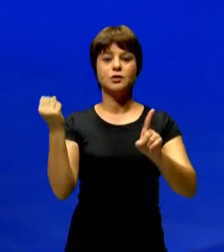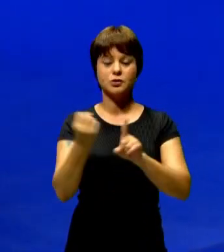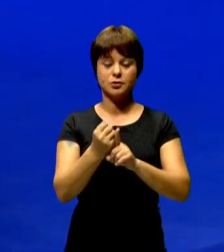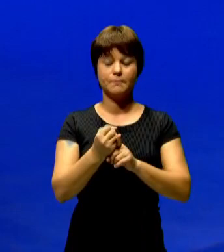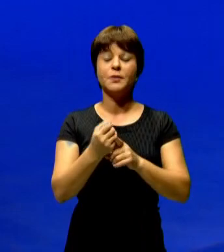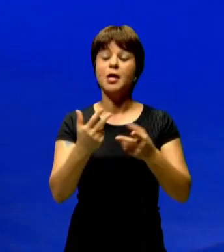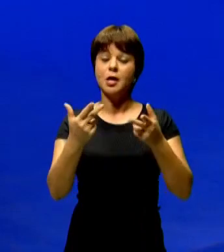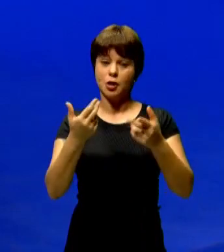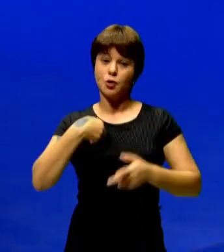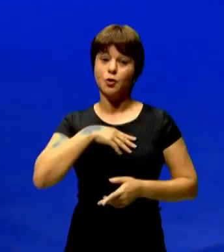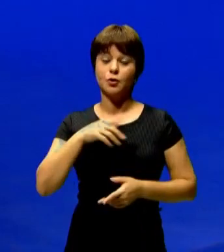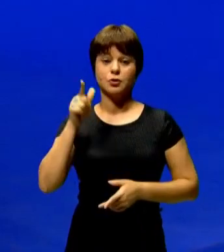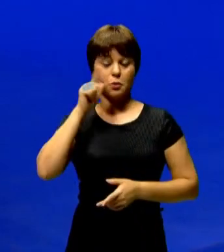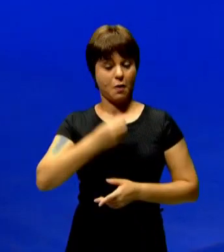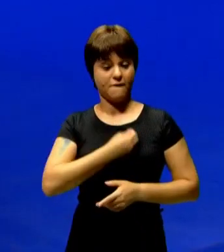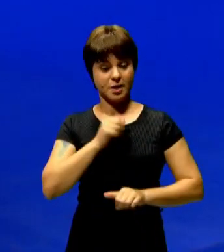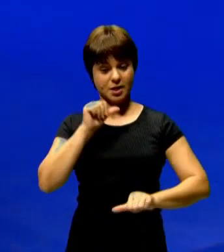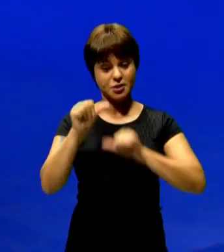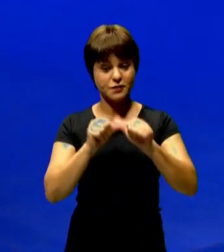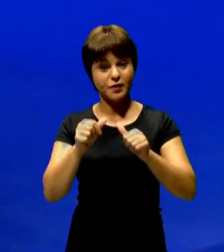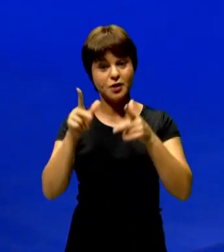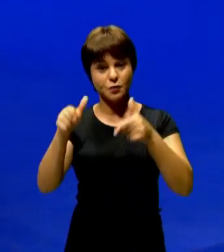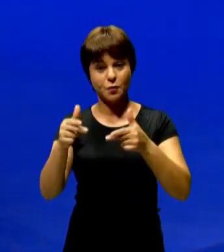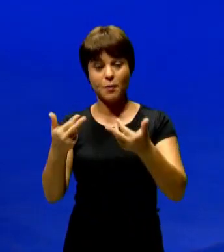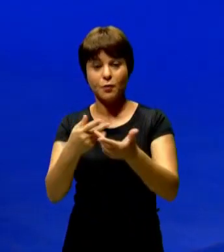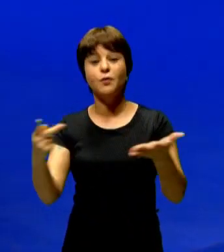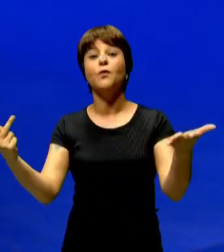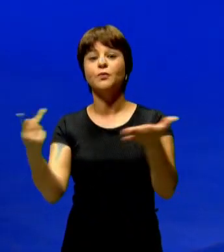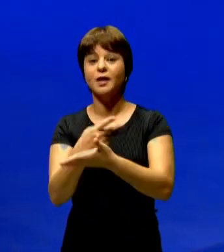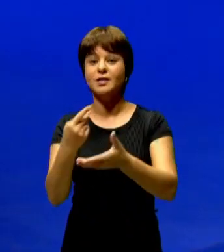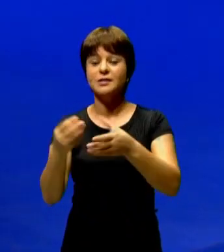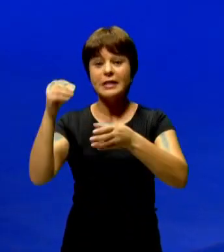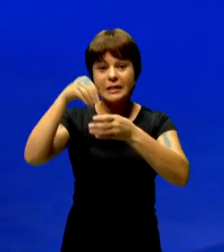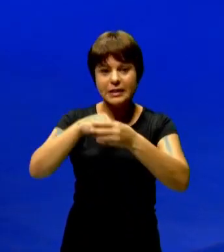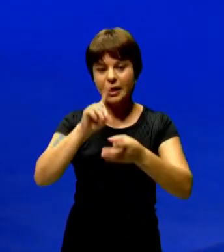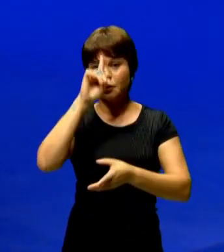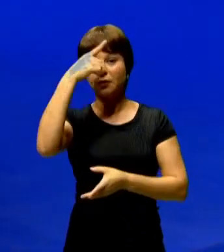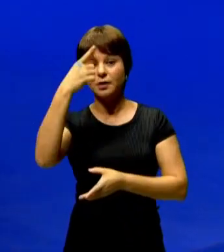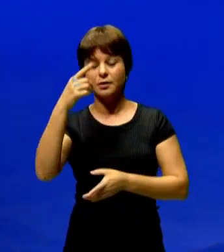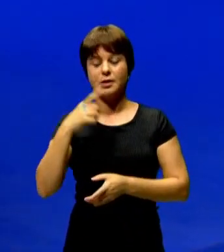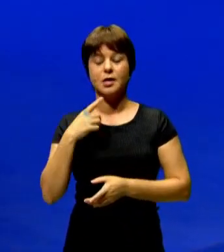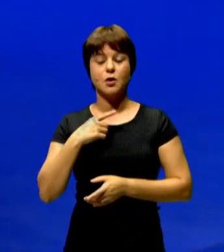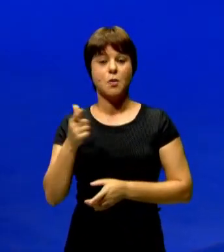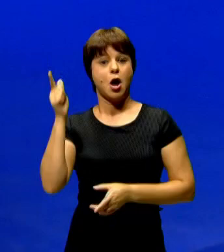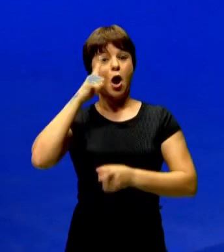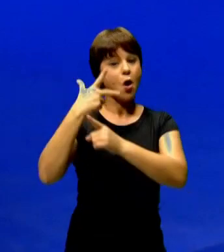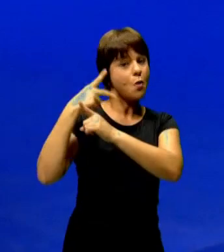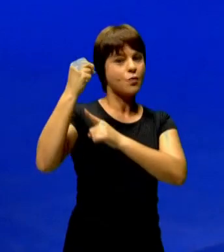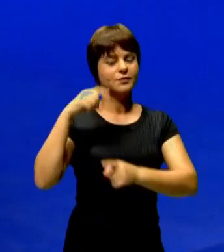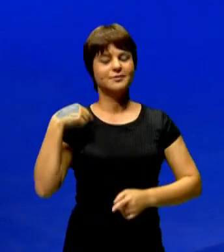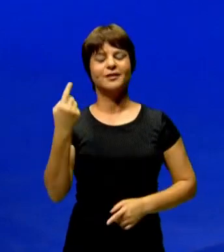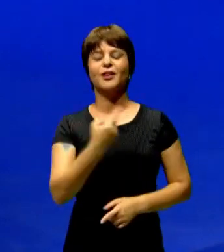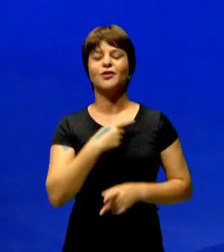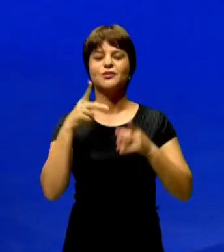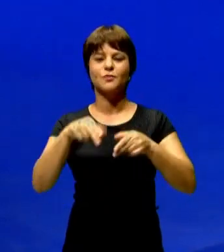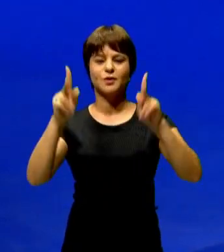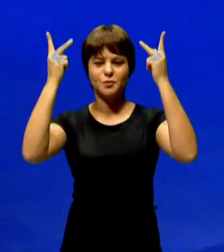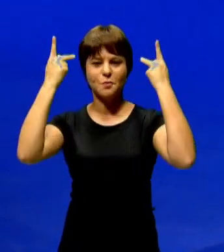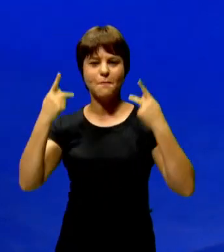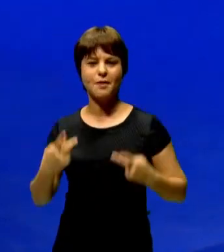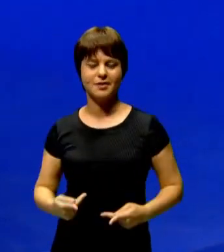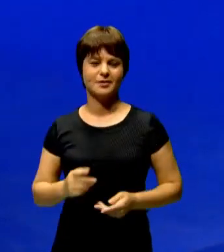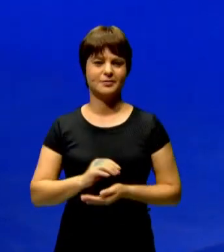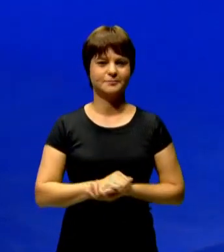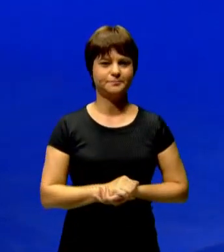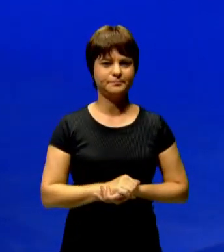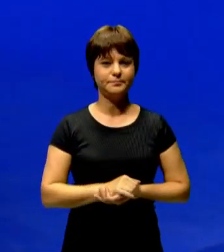enquanto humanos por saber como parte desses fenômenos funcionam. É uma conquista nossa enquanto humanidade. Um outro